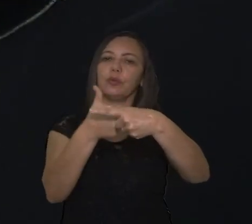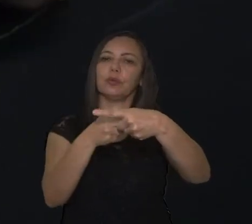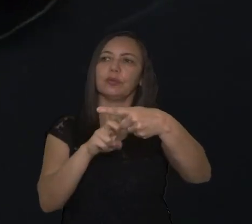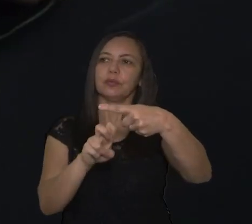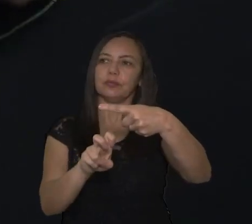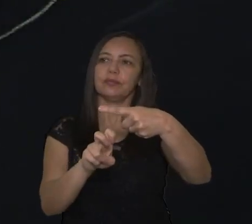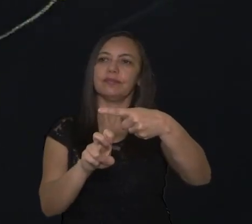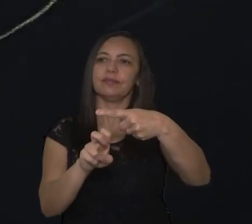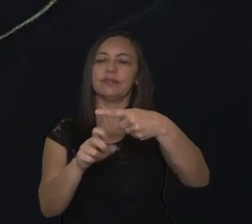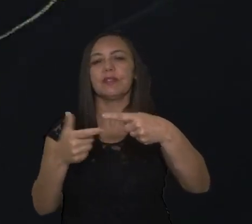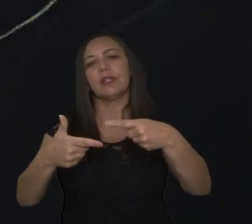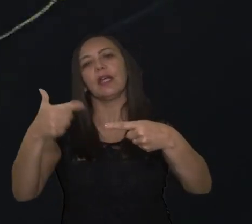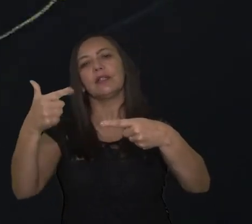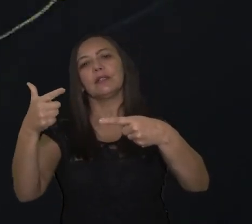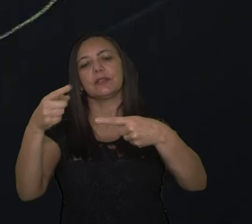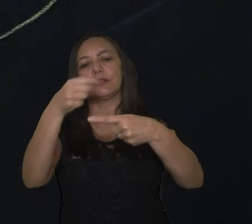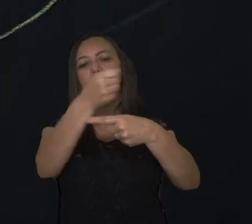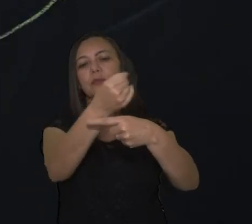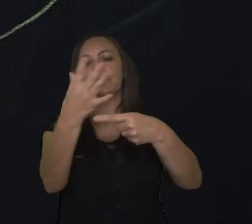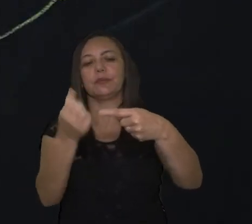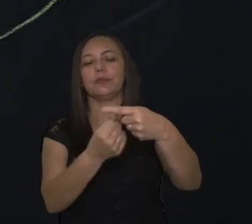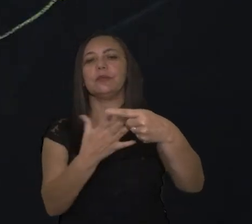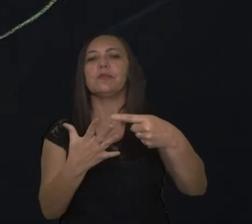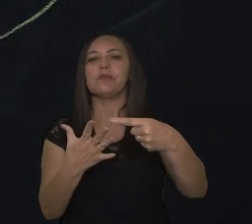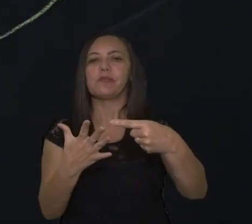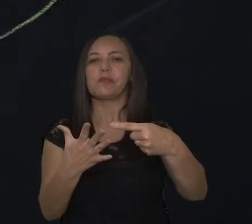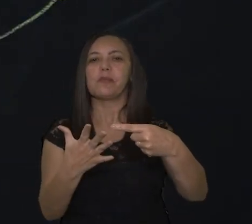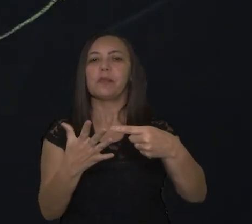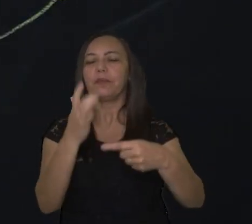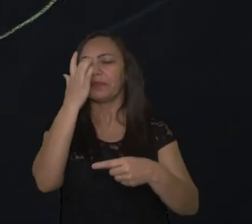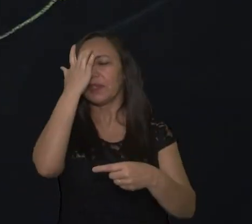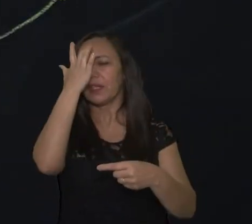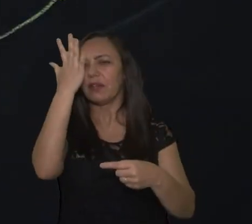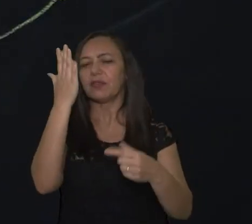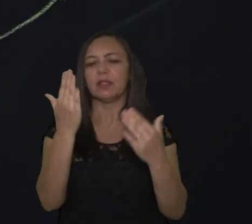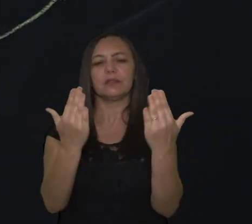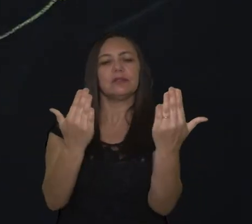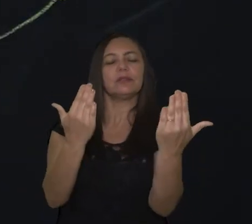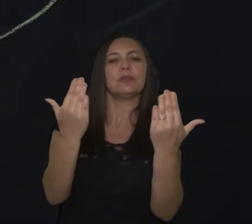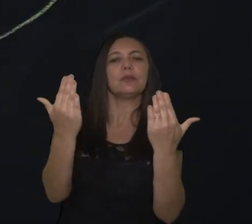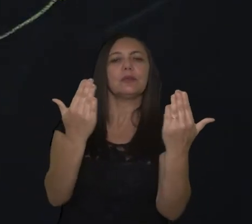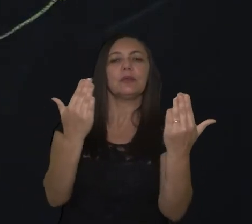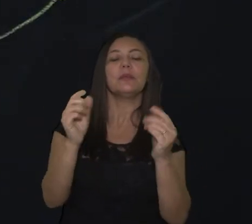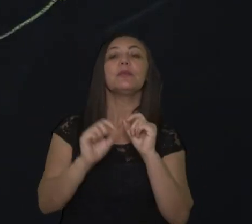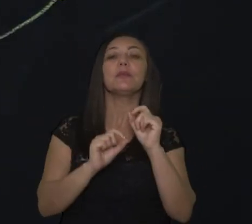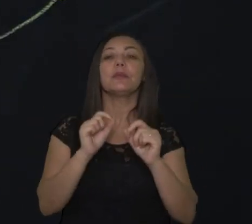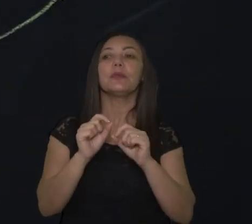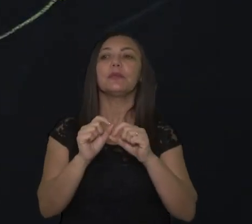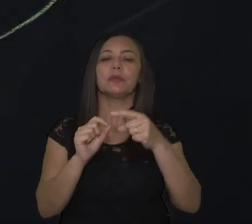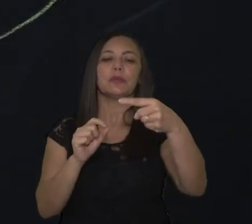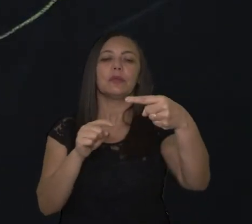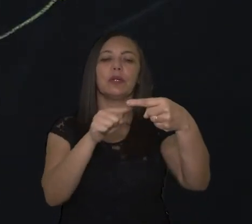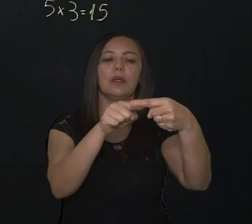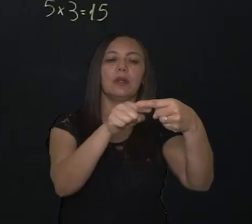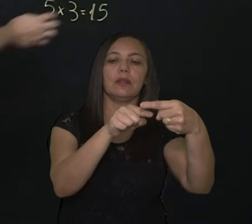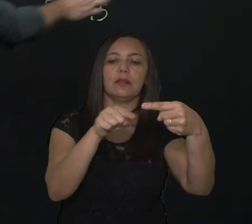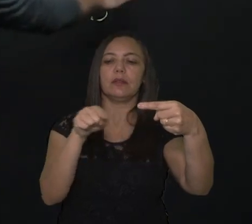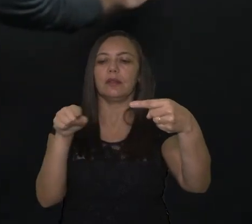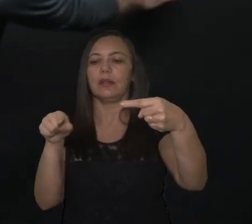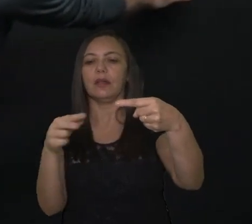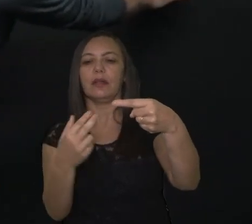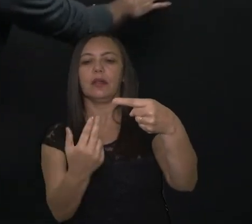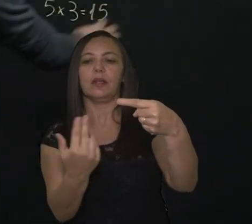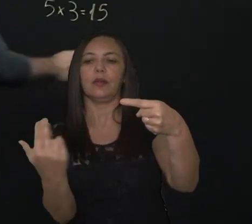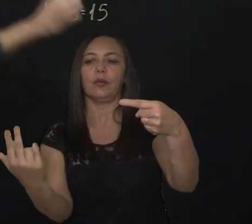nossa segunda fração. E aí, de novo, pessoal, fica mais fácil compararmos quando os